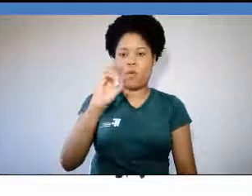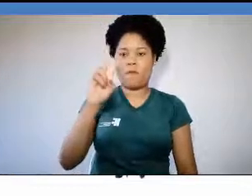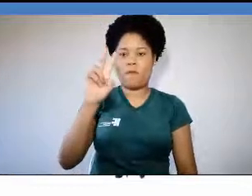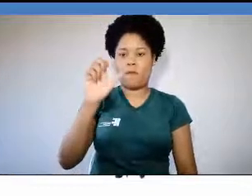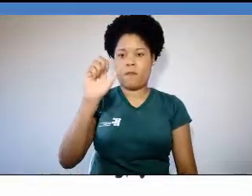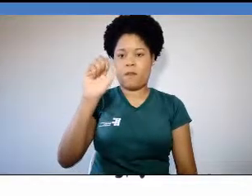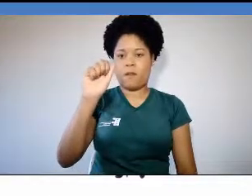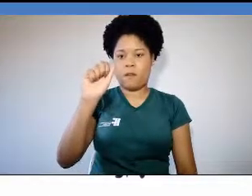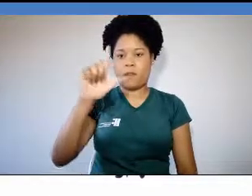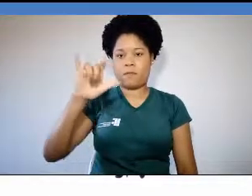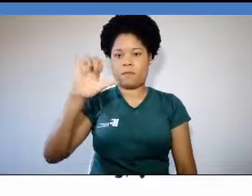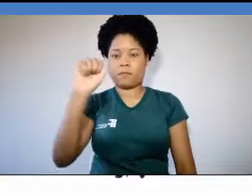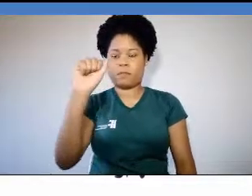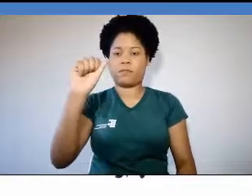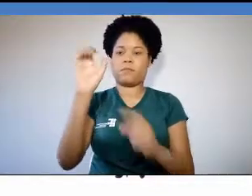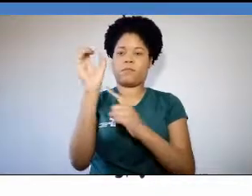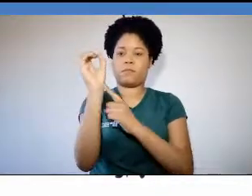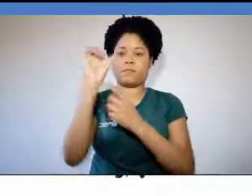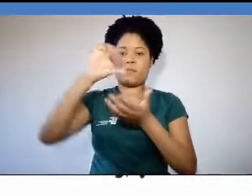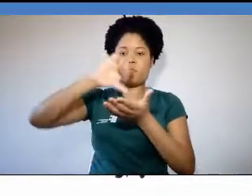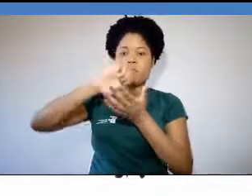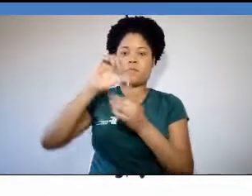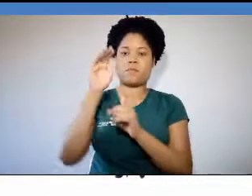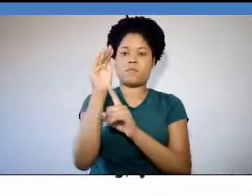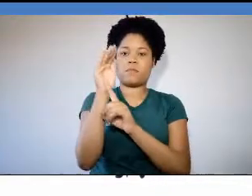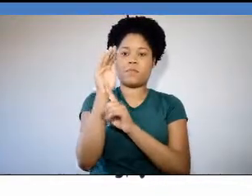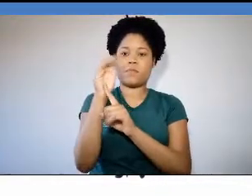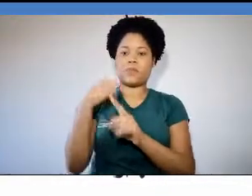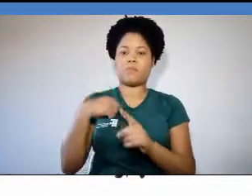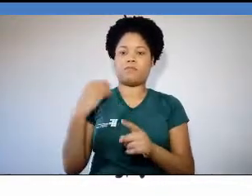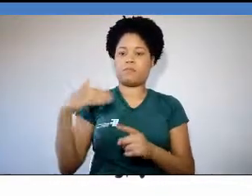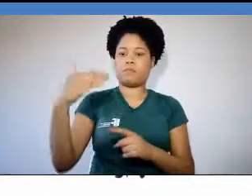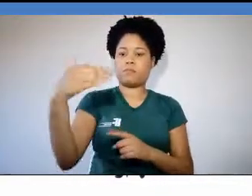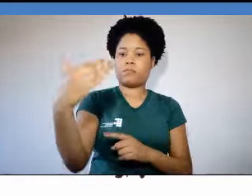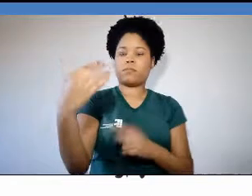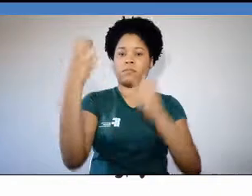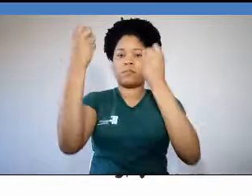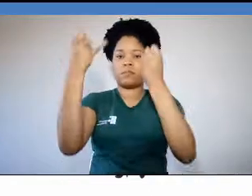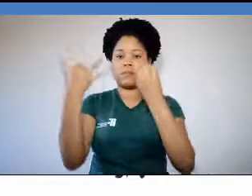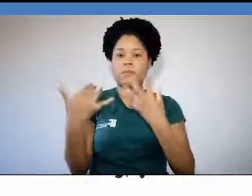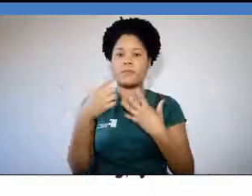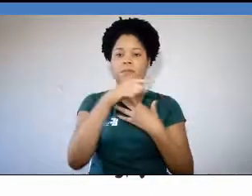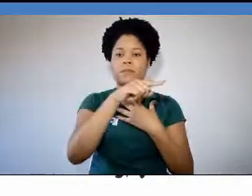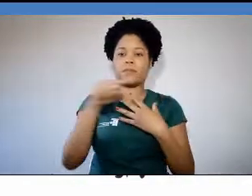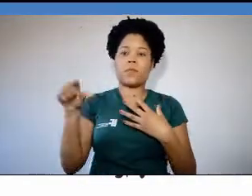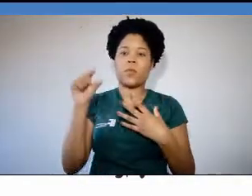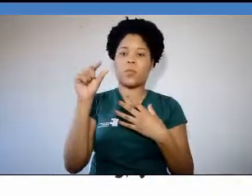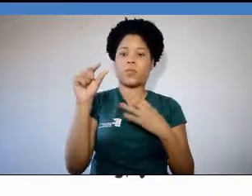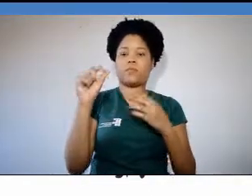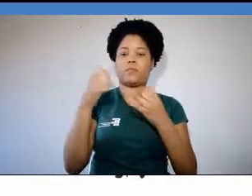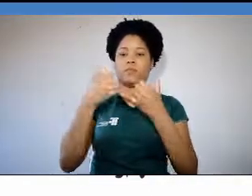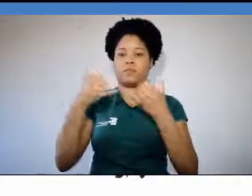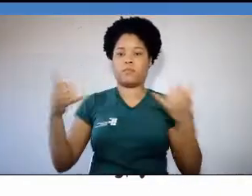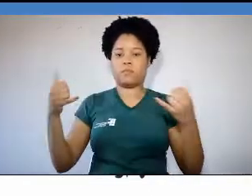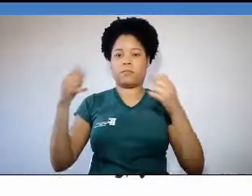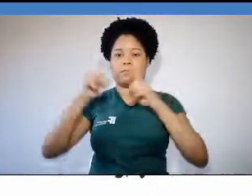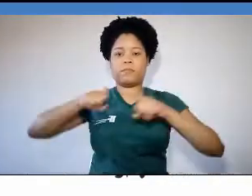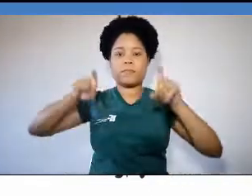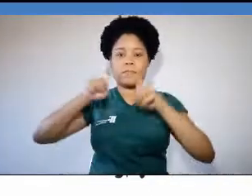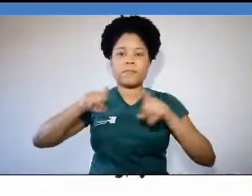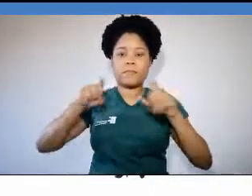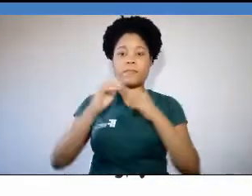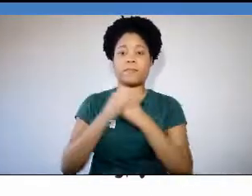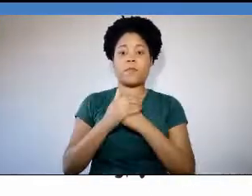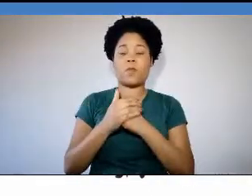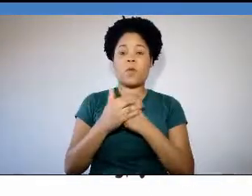Valha do IFMG Campus São João Evangelista e vou continuar a falar para vocês um pouquinho sobre rede de